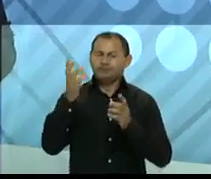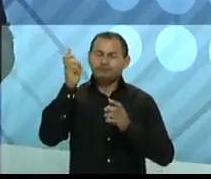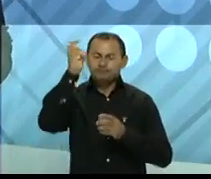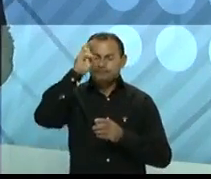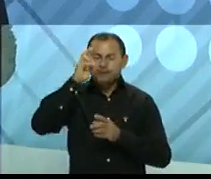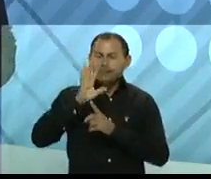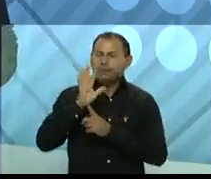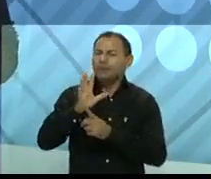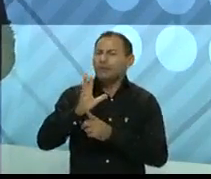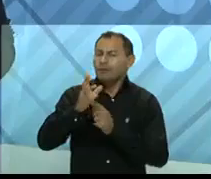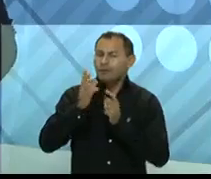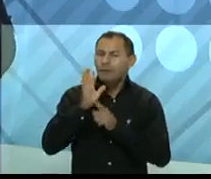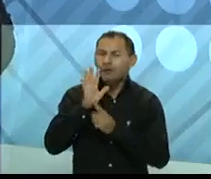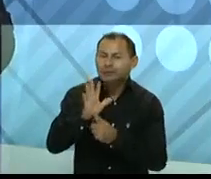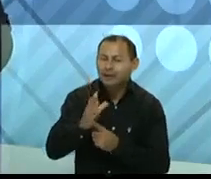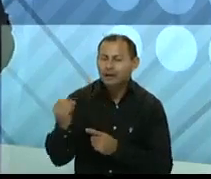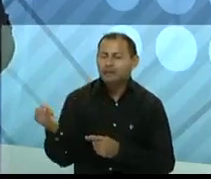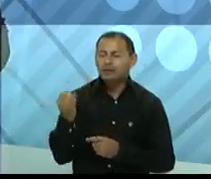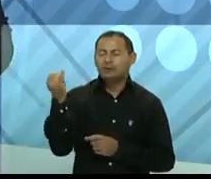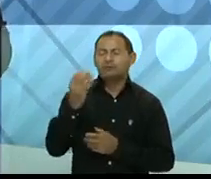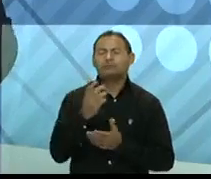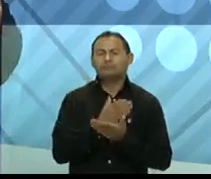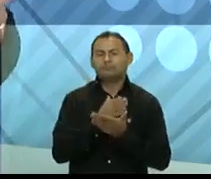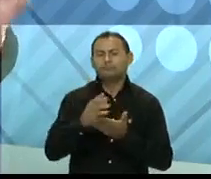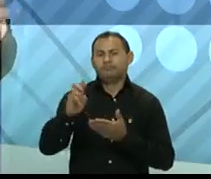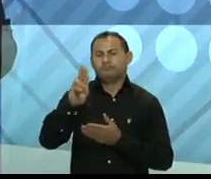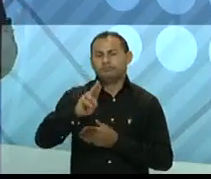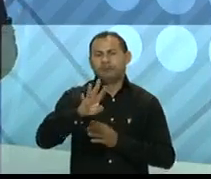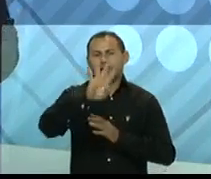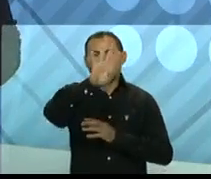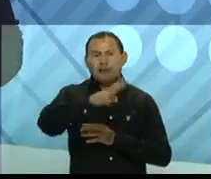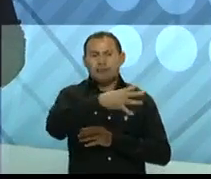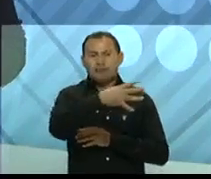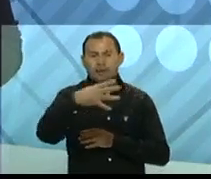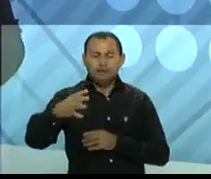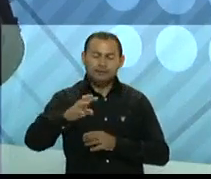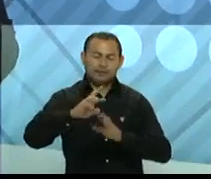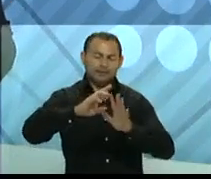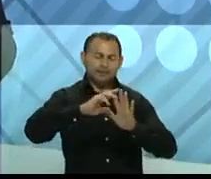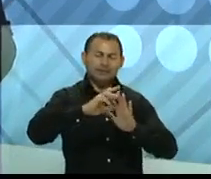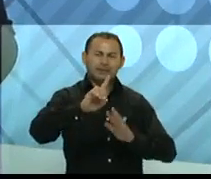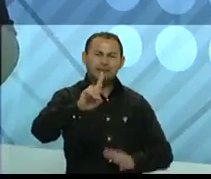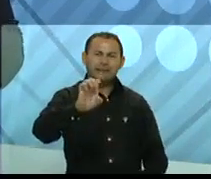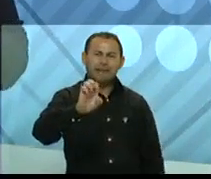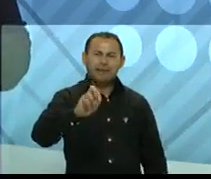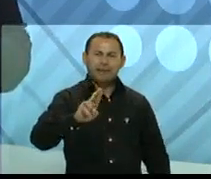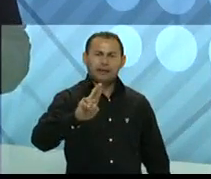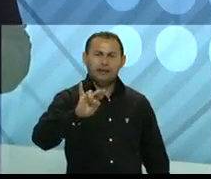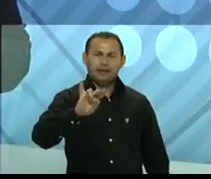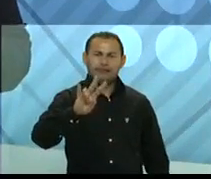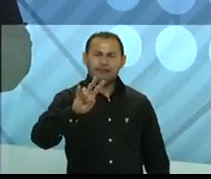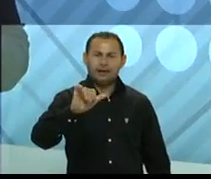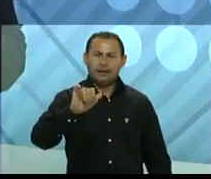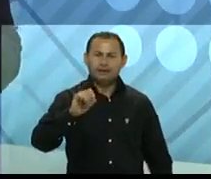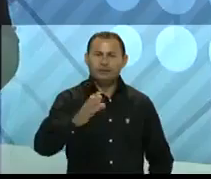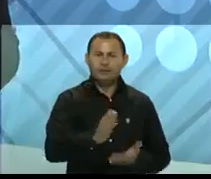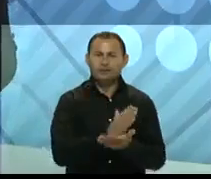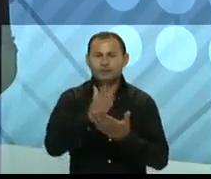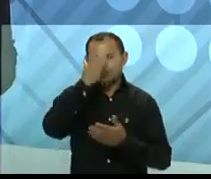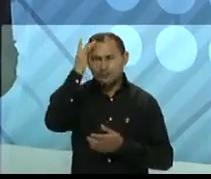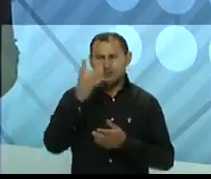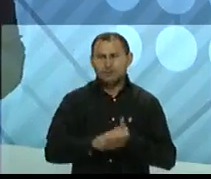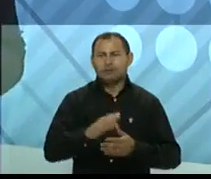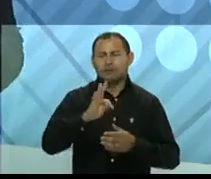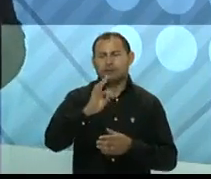a importância de agora começar a se utilizar aquelas tabelas de derivadas. Tem algumas pessoas que chamam de tábuas, então se você ainda